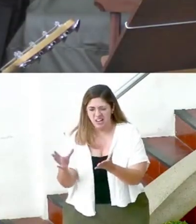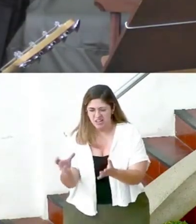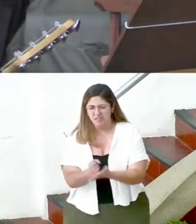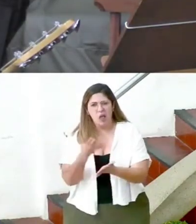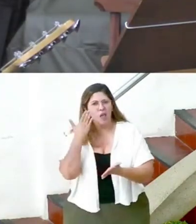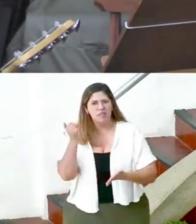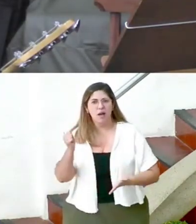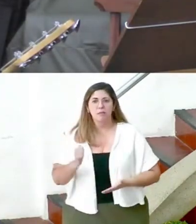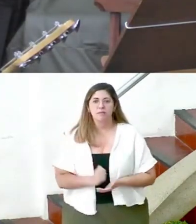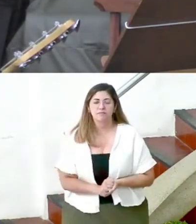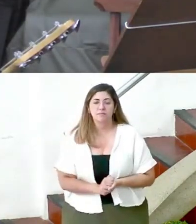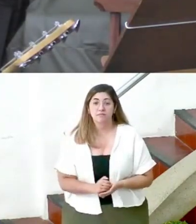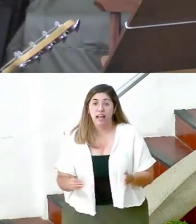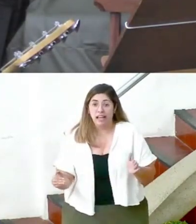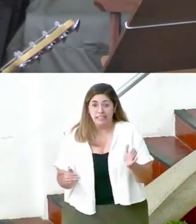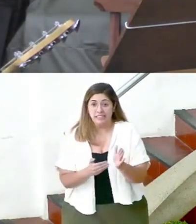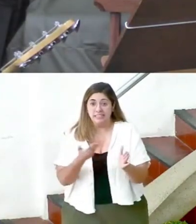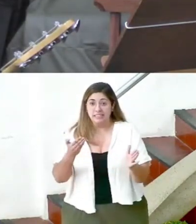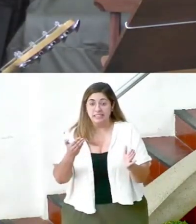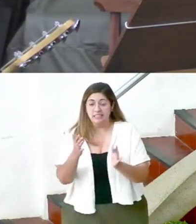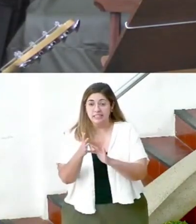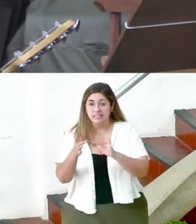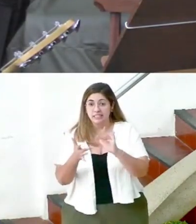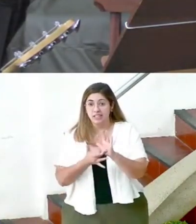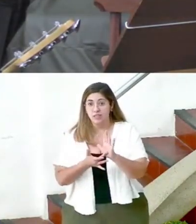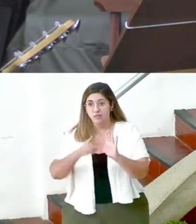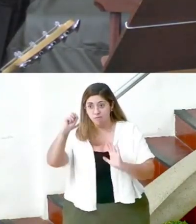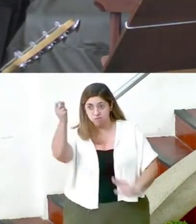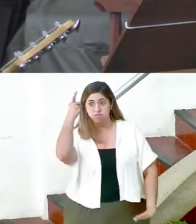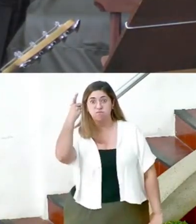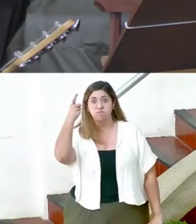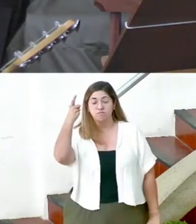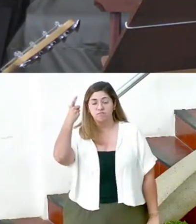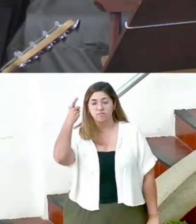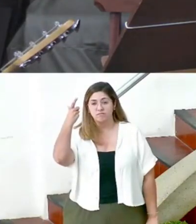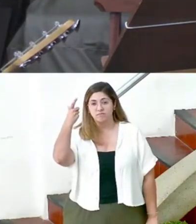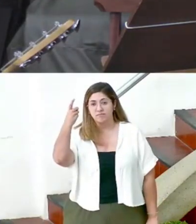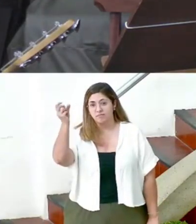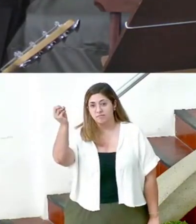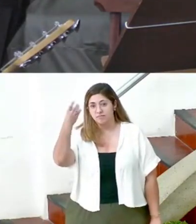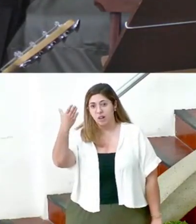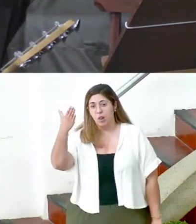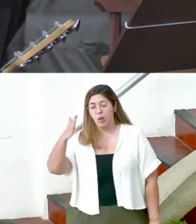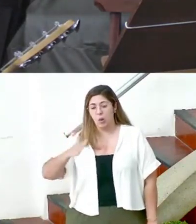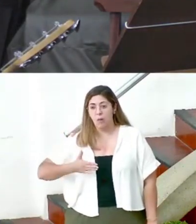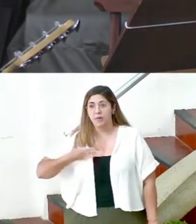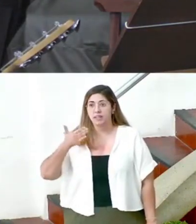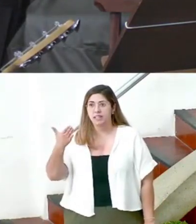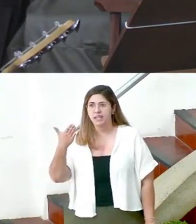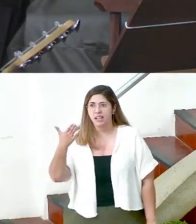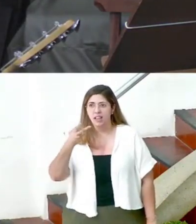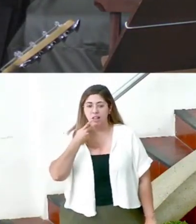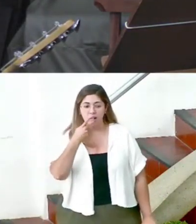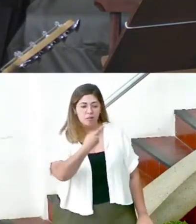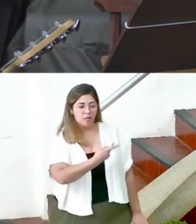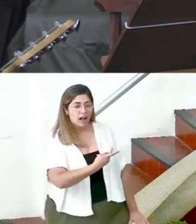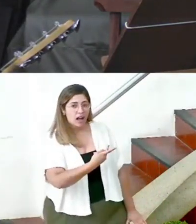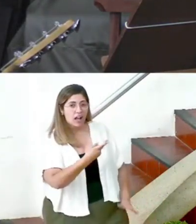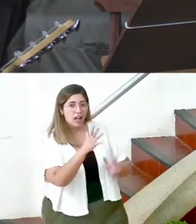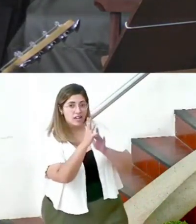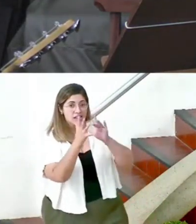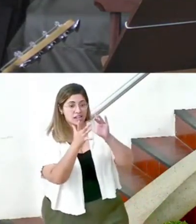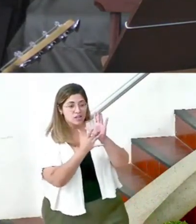fazendo. Até o momento que Jesus intercepta aquele pobre homem e diz, eu sou Jesus,